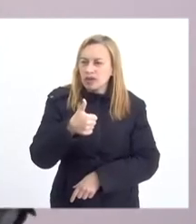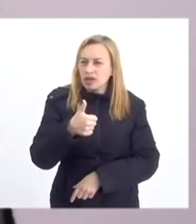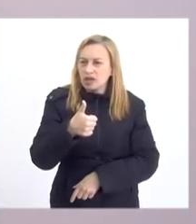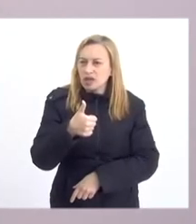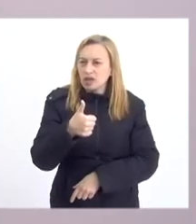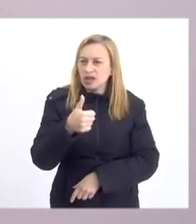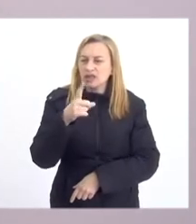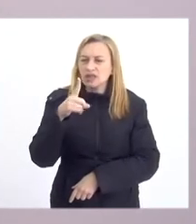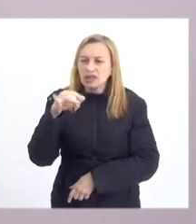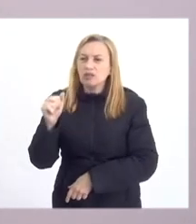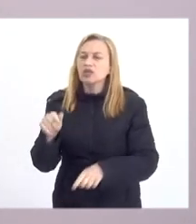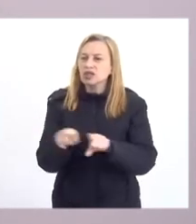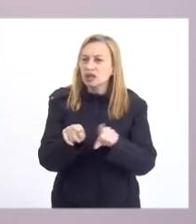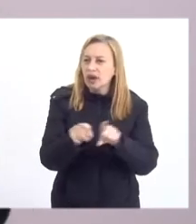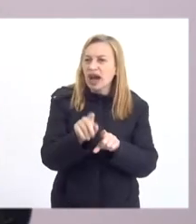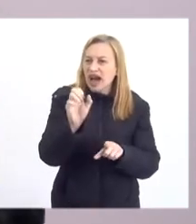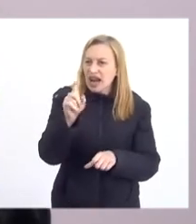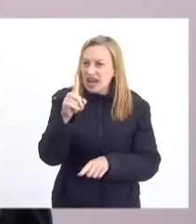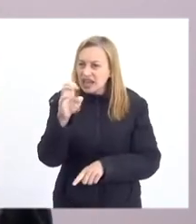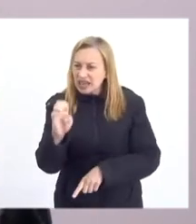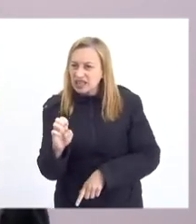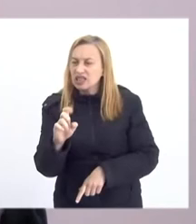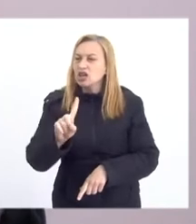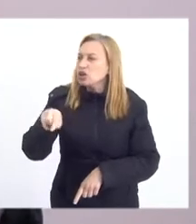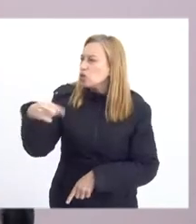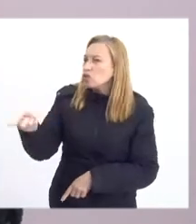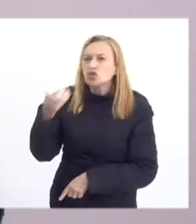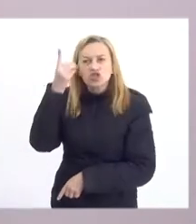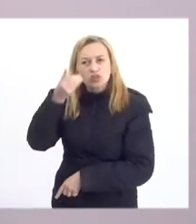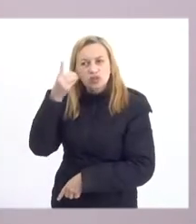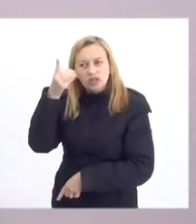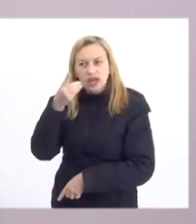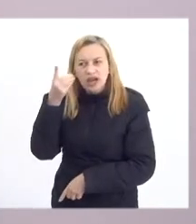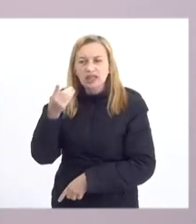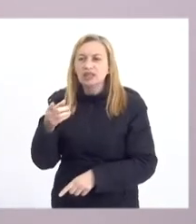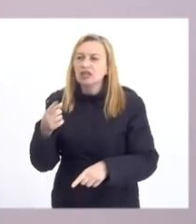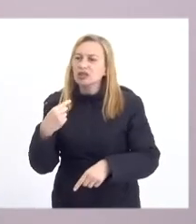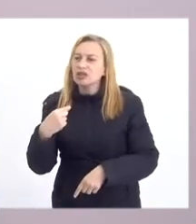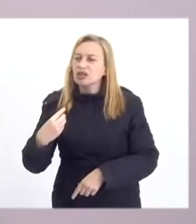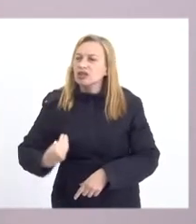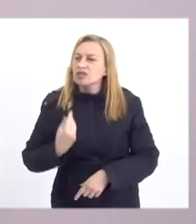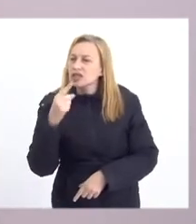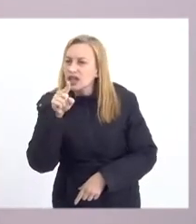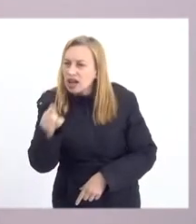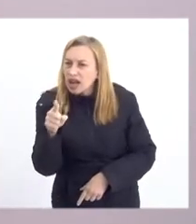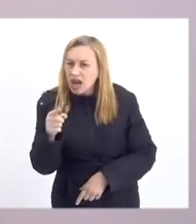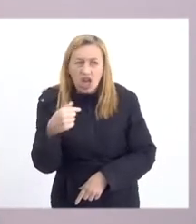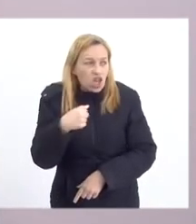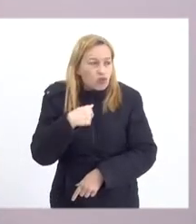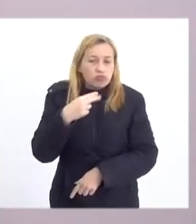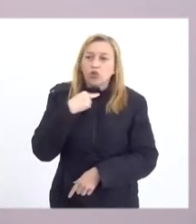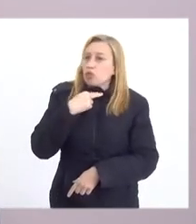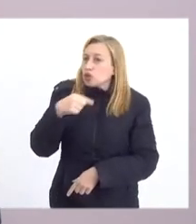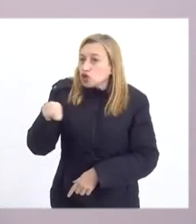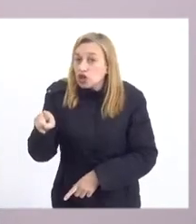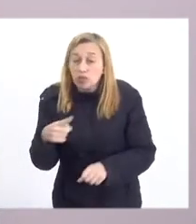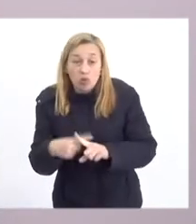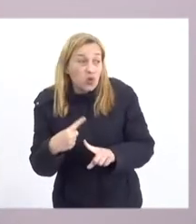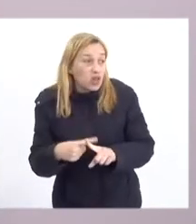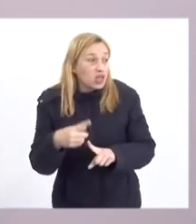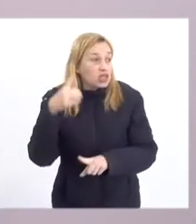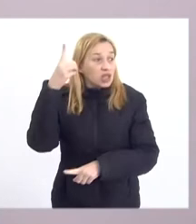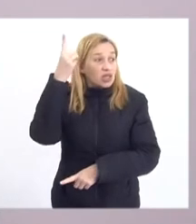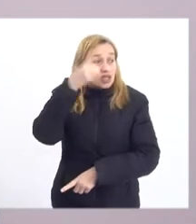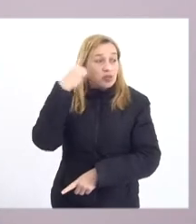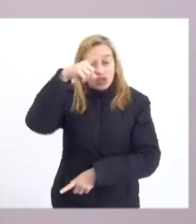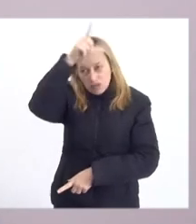outras autoridades. Algumas deputadas se fizeram presente, eu não pude estar presente porque tivemos, eu e o deputado Dispau tivemos uma reunião grande sobre a